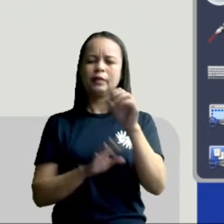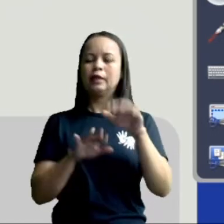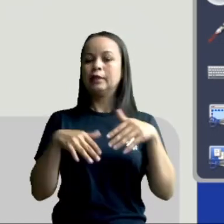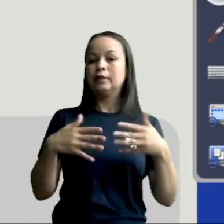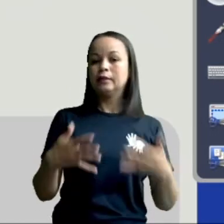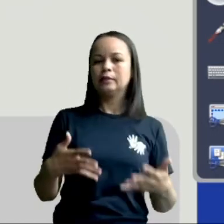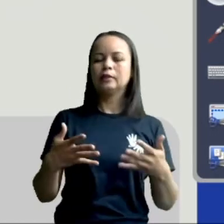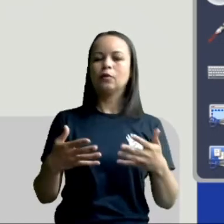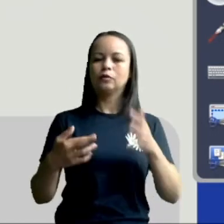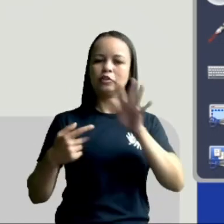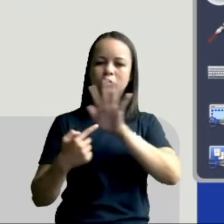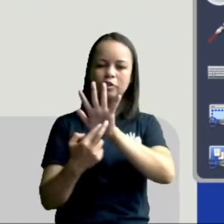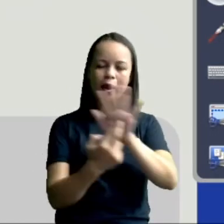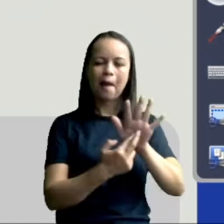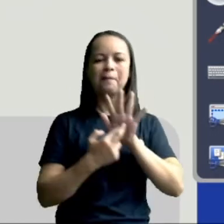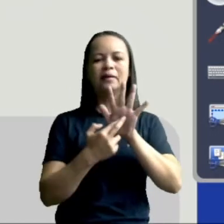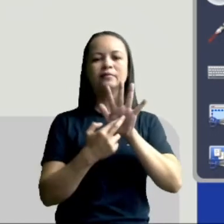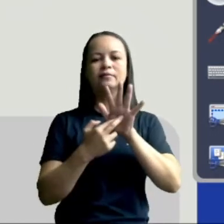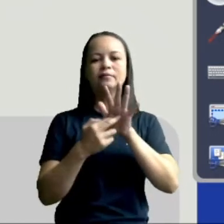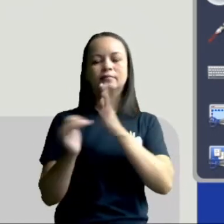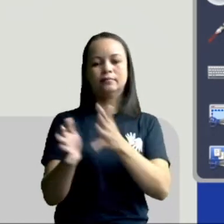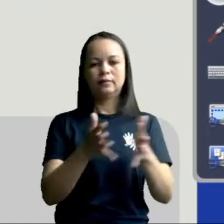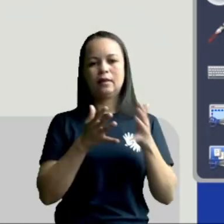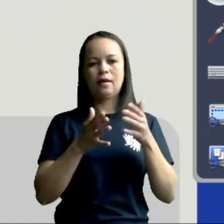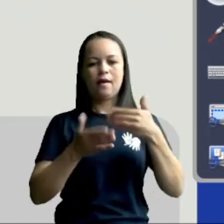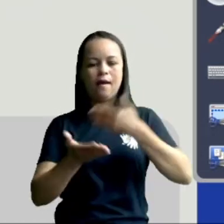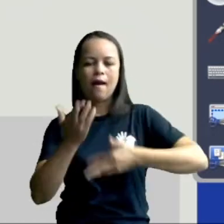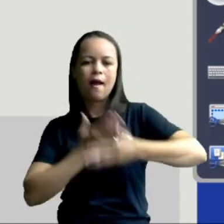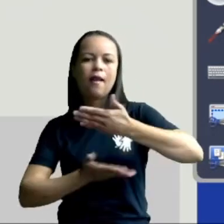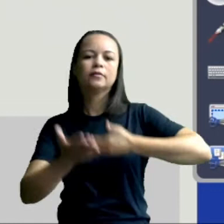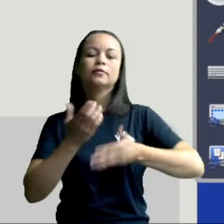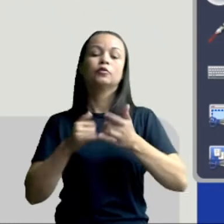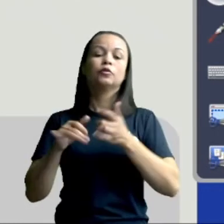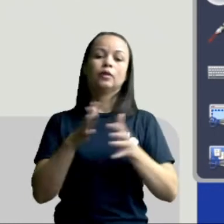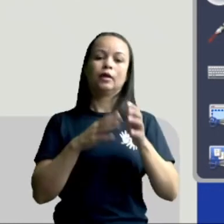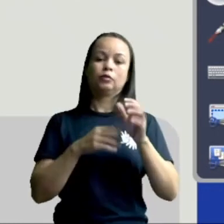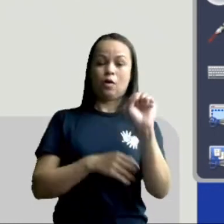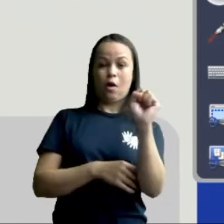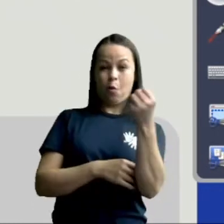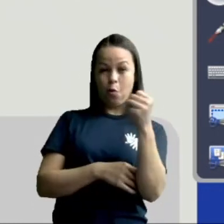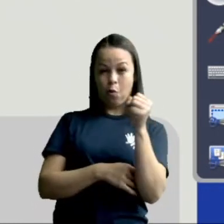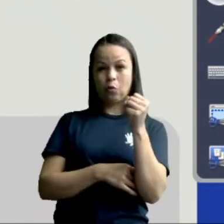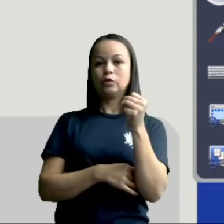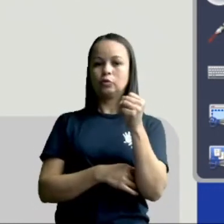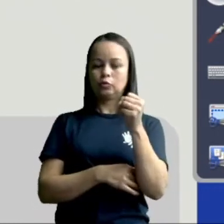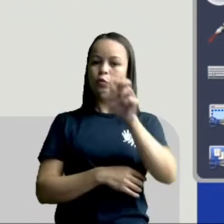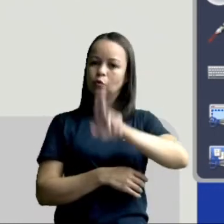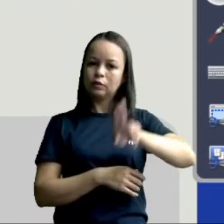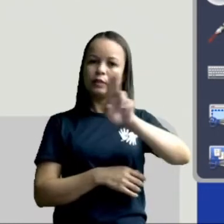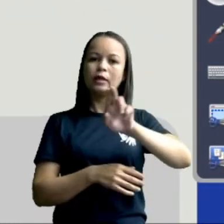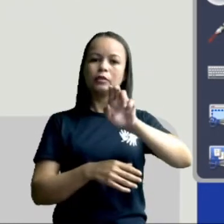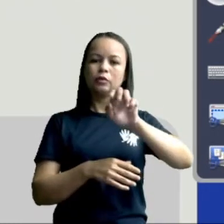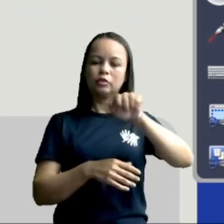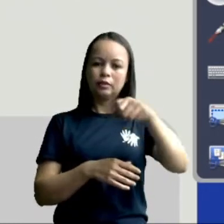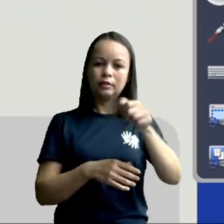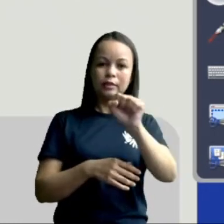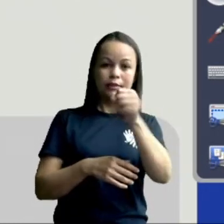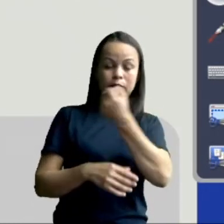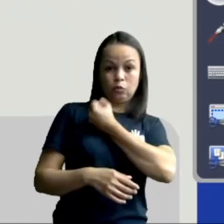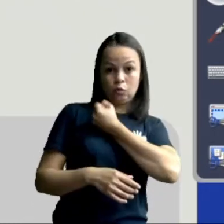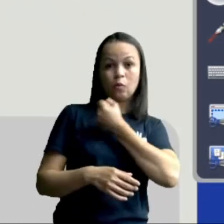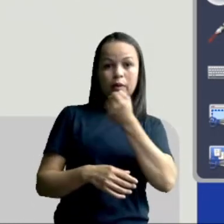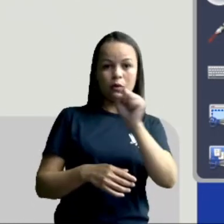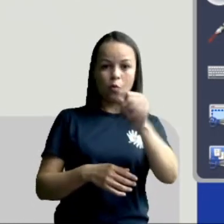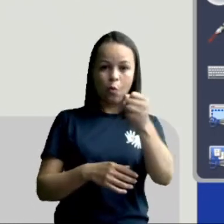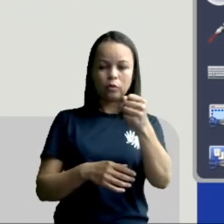gente representa isso daqui relacionando ao 8, usando este sinal, nós